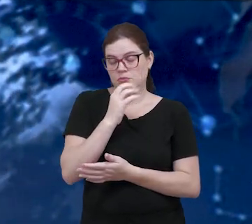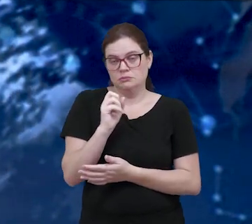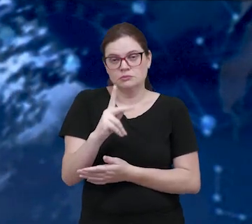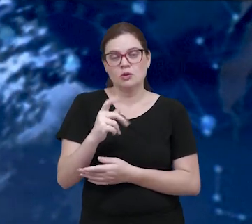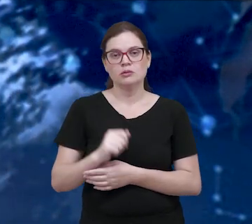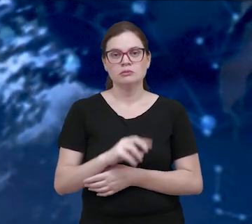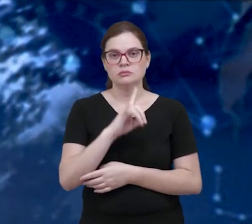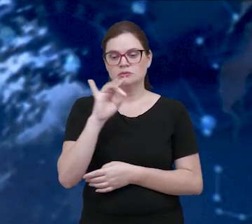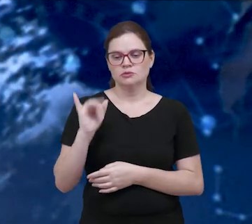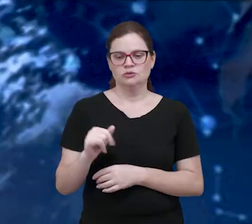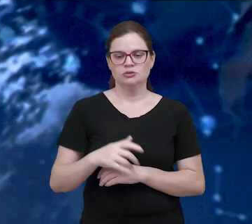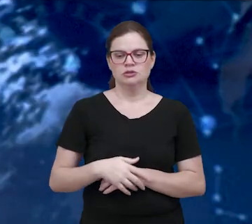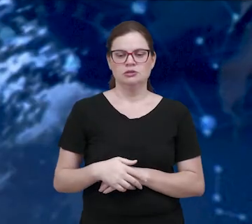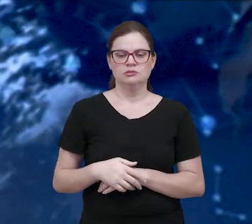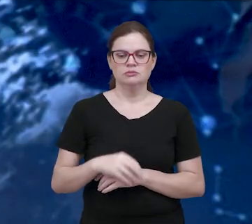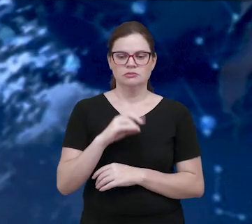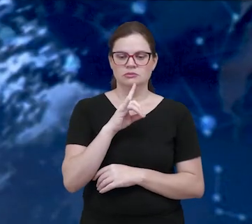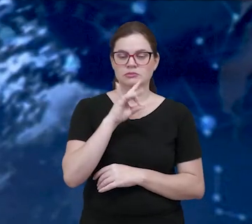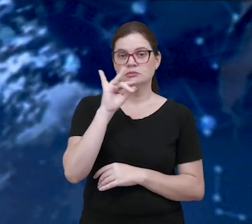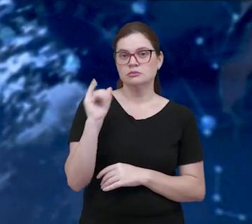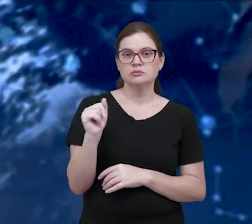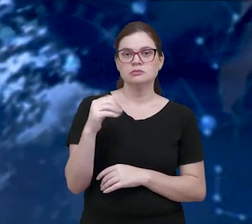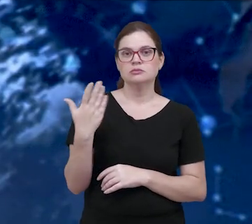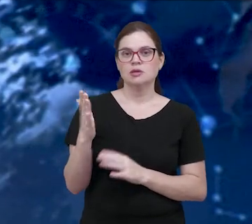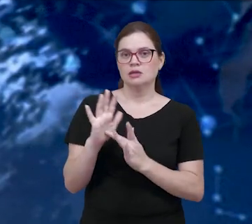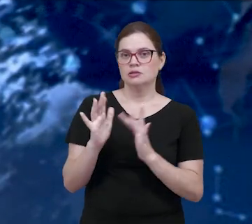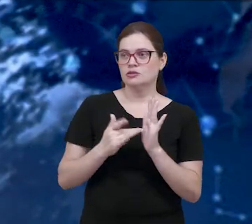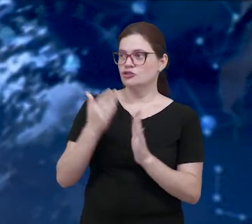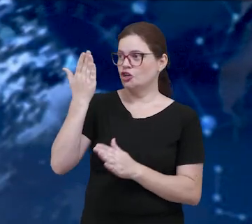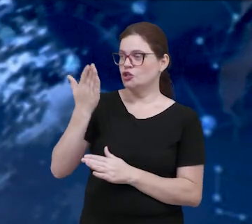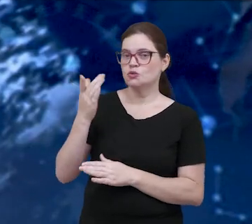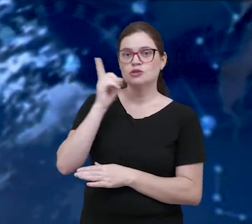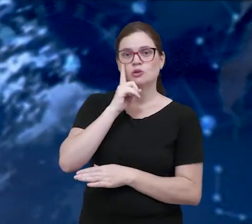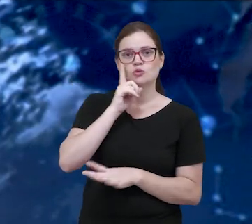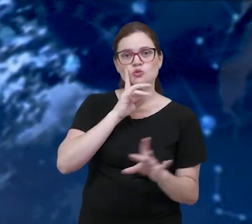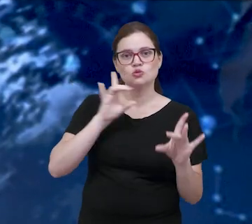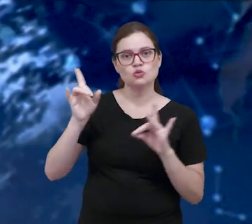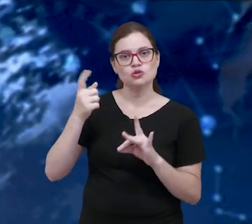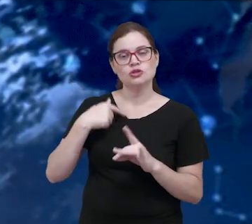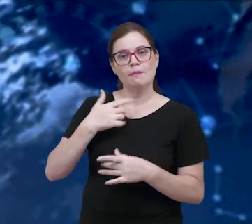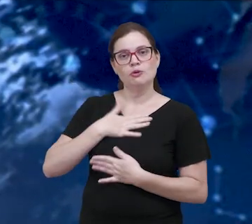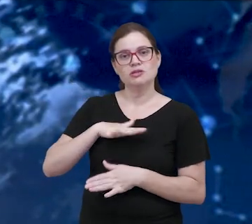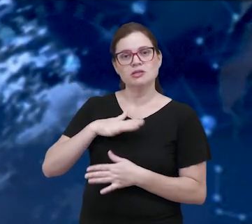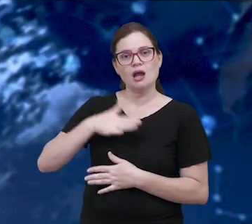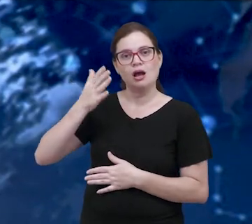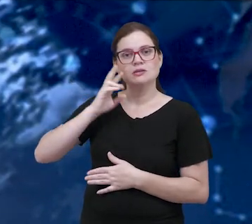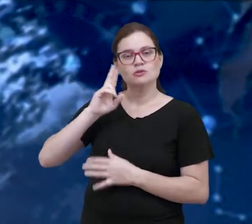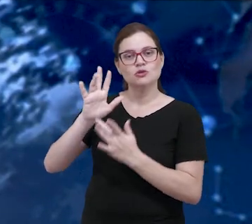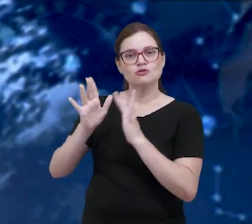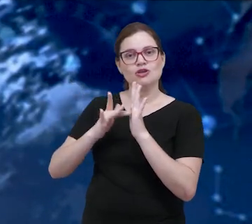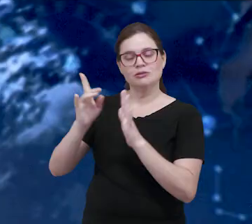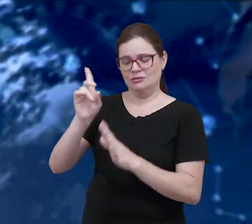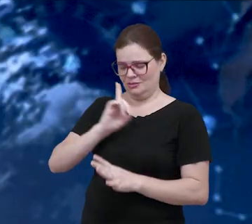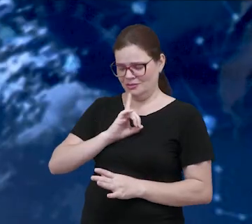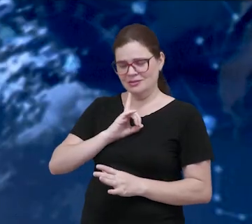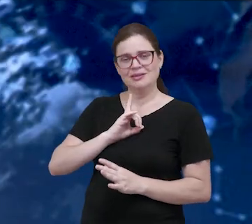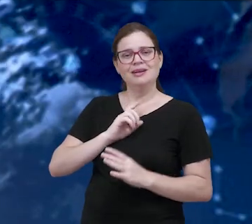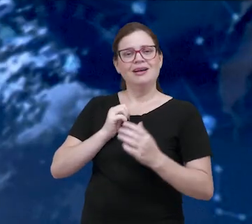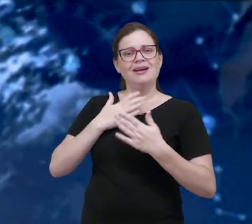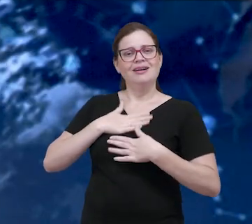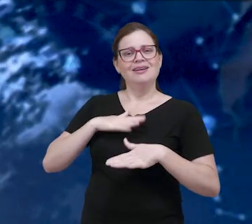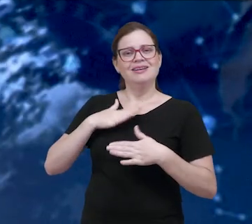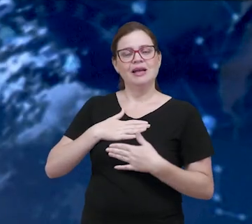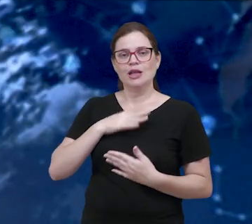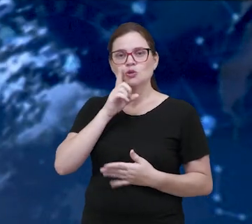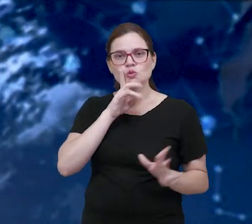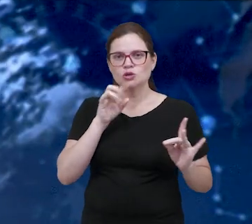dia. O dia, Jesus é nosso descanso todo dia. Você tem que guardar todo dia, não é só sábado ou domingo. Todo